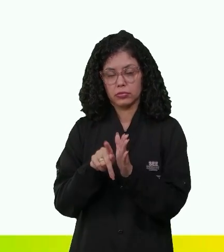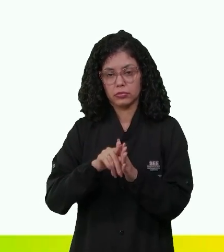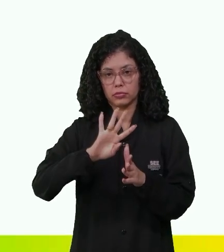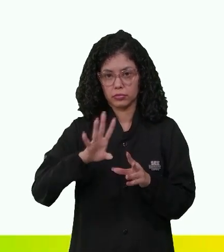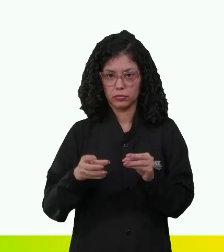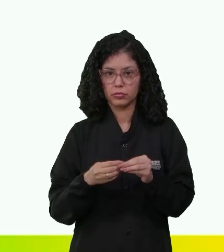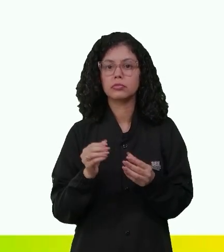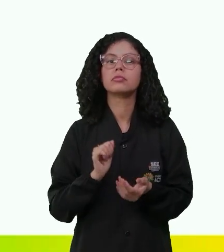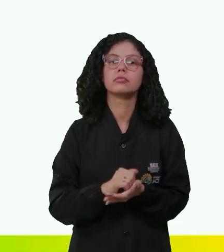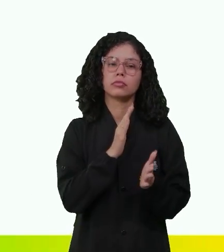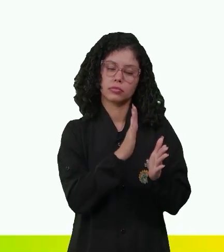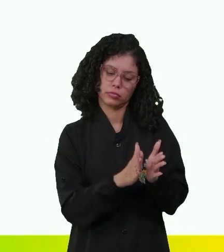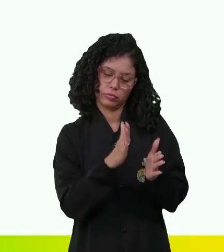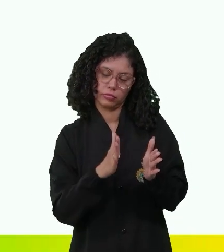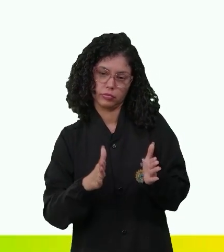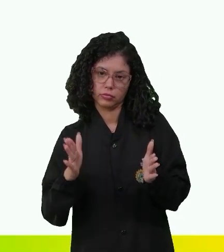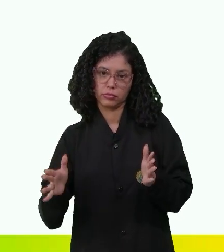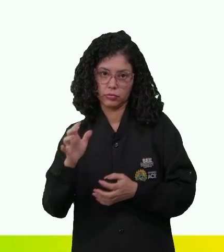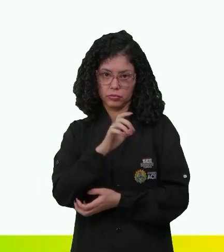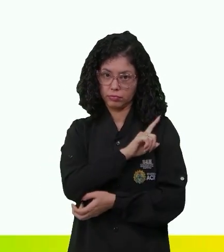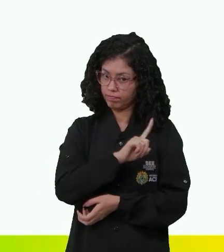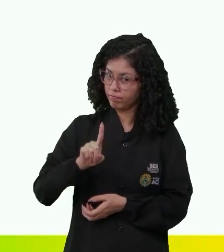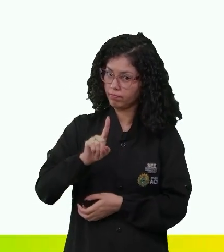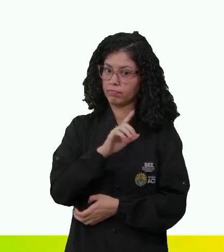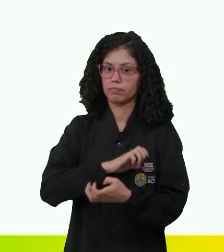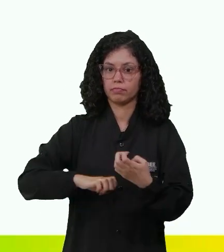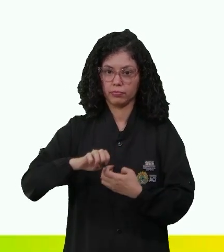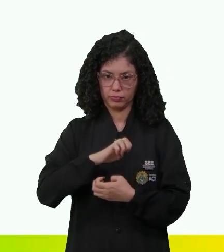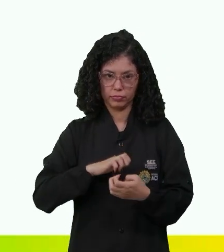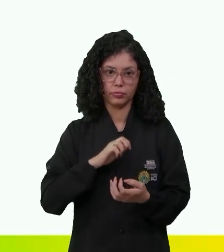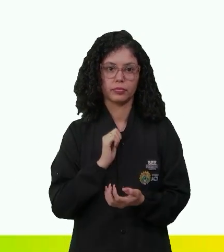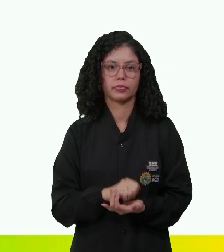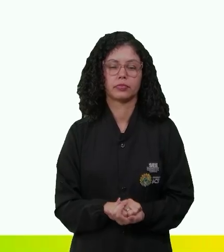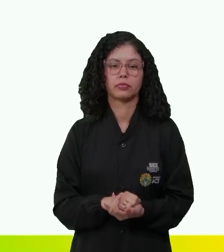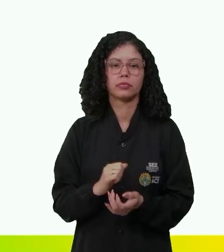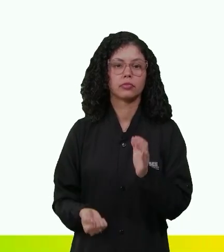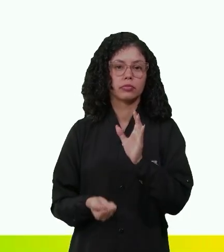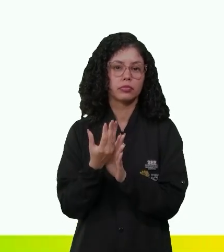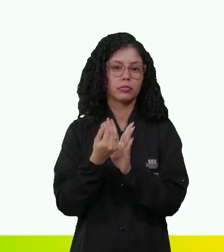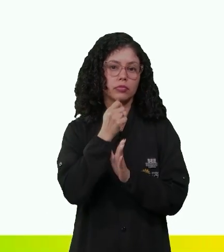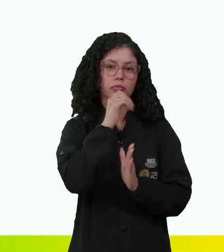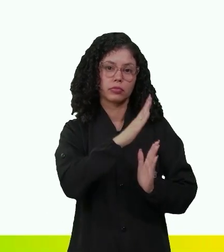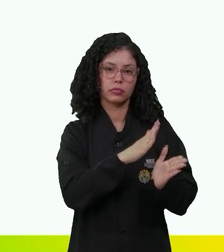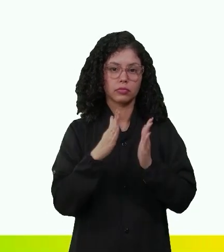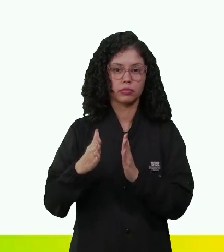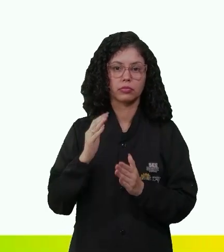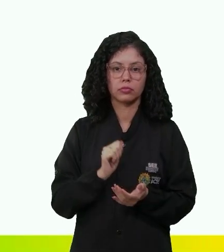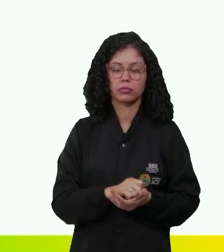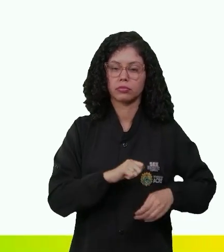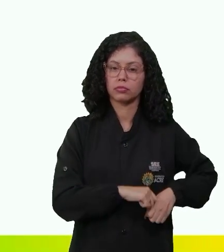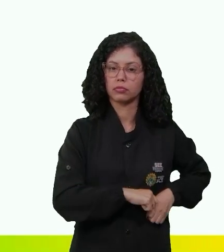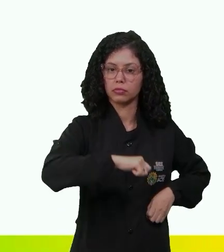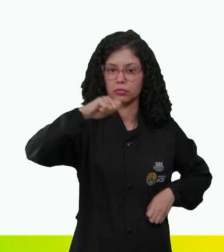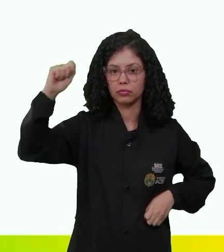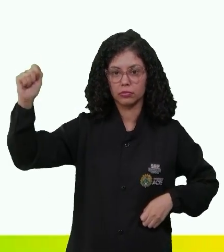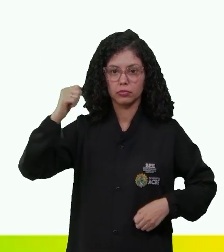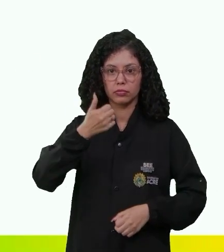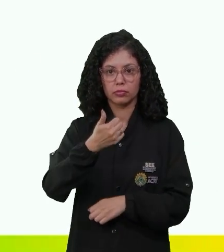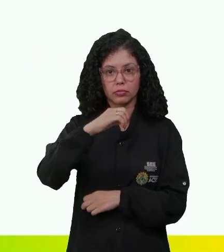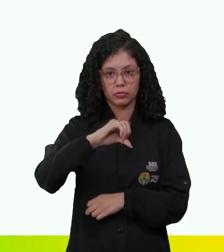complexo, gradual e não revolucionário, que se consolidou a partir da independência